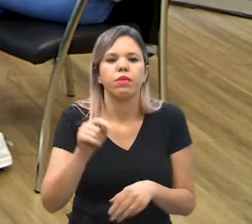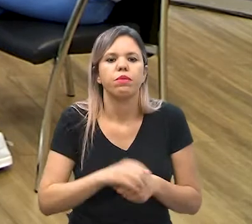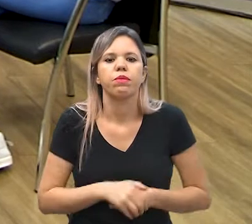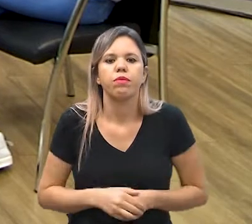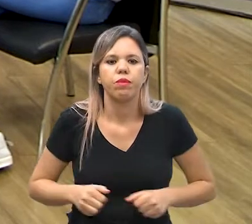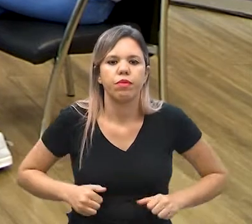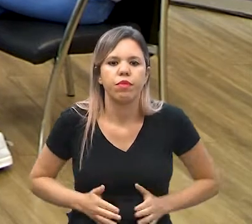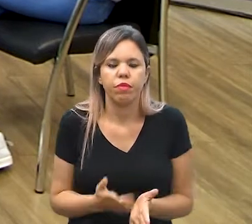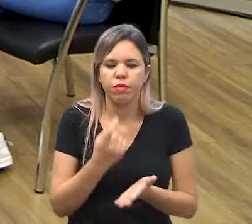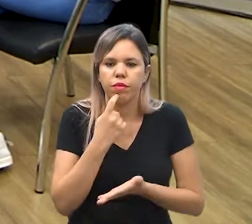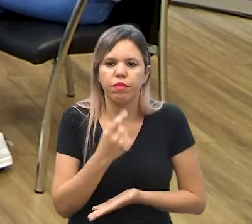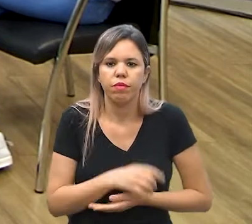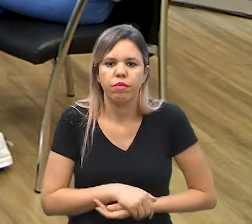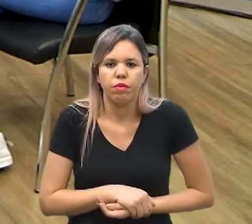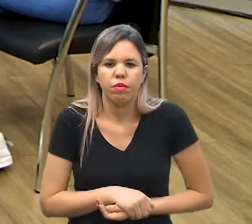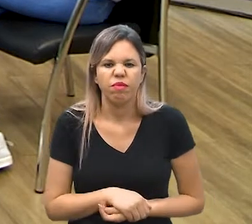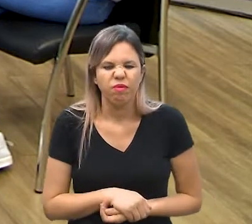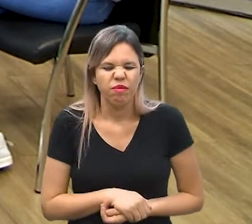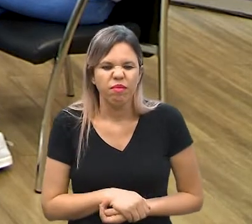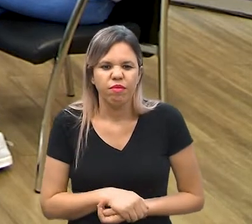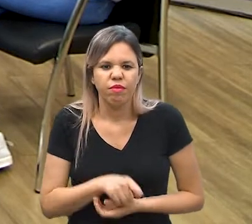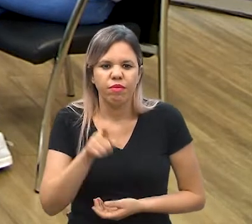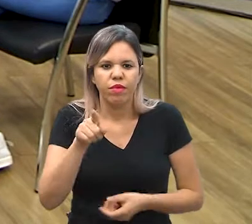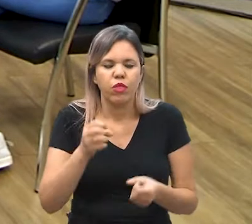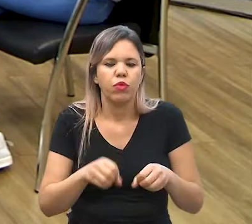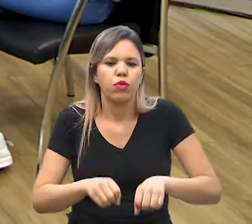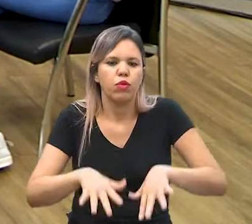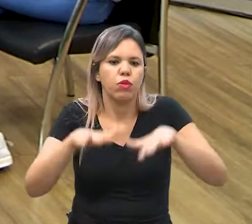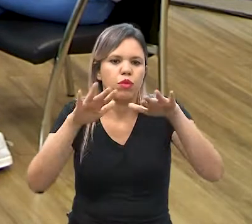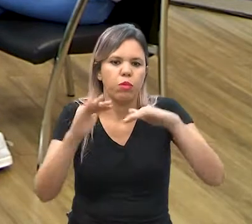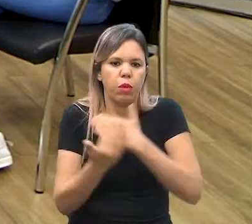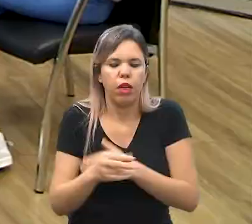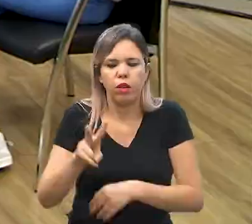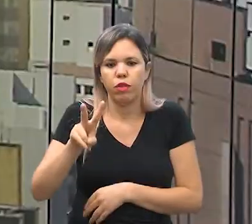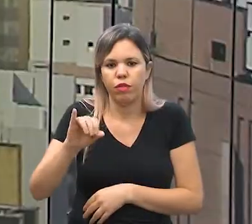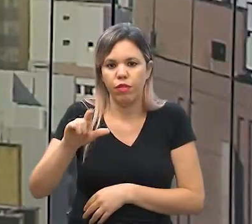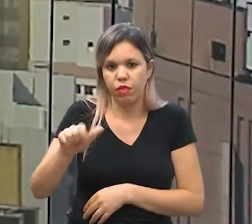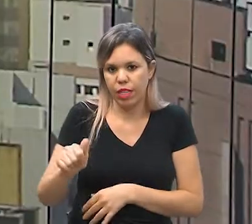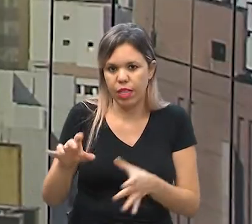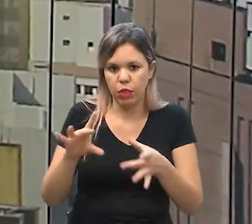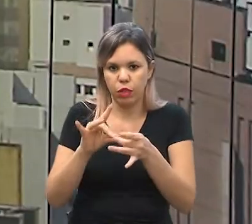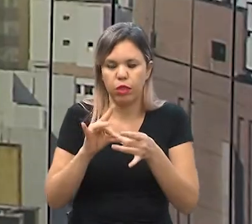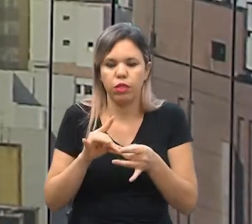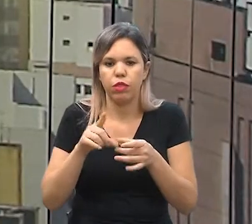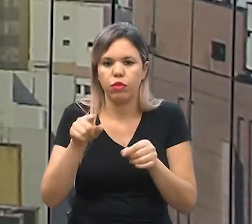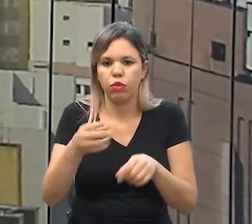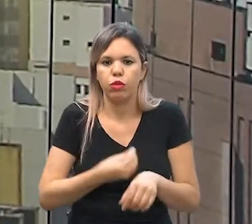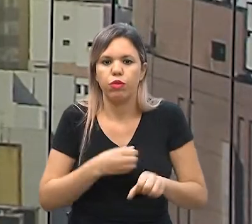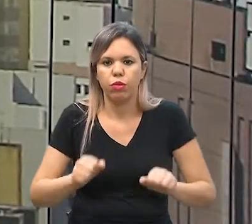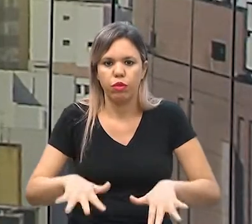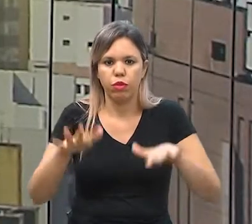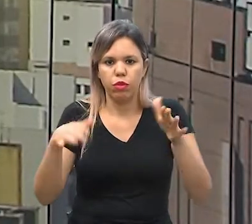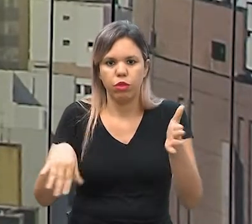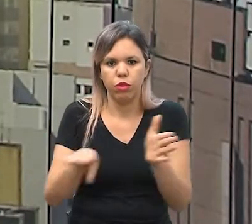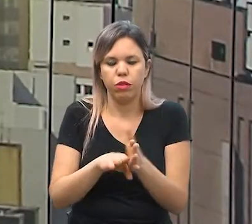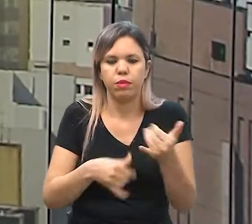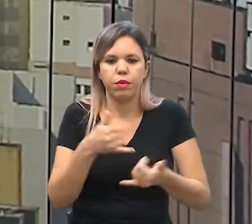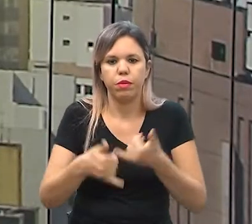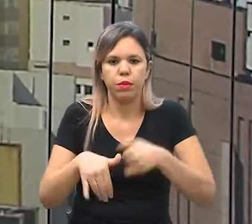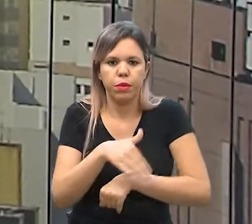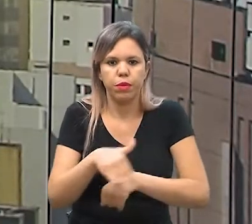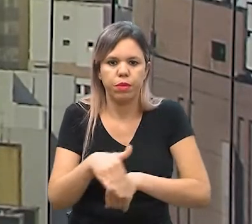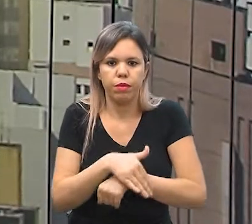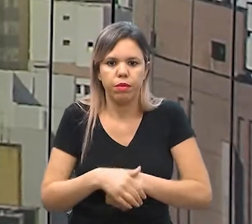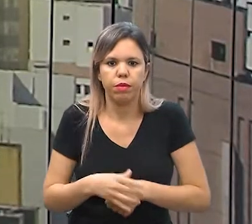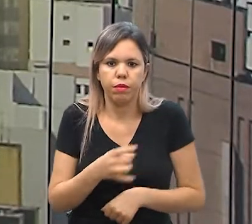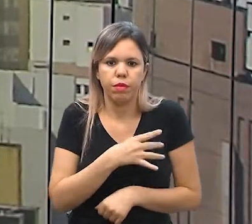você nasceu em Campinas e você foi criada na Vila União. Como é que foi a sua infância? Chegou a brincar na rua?